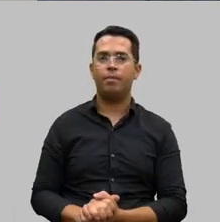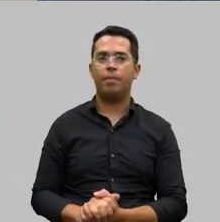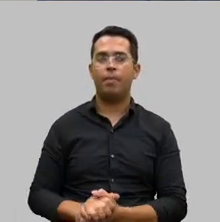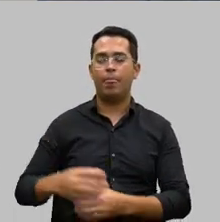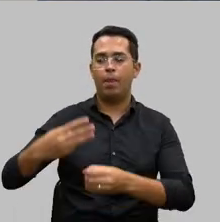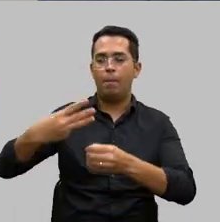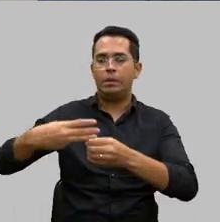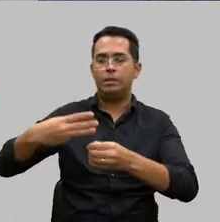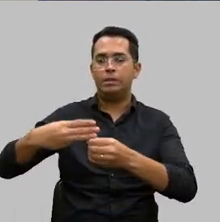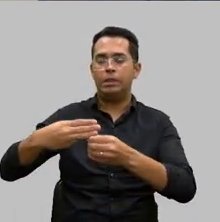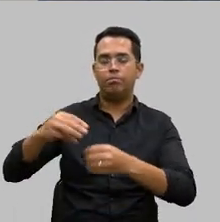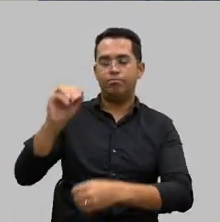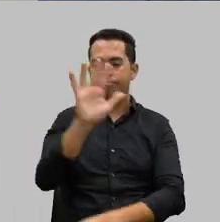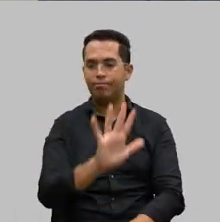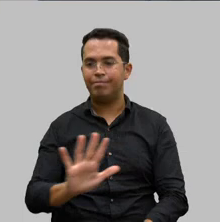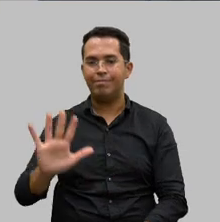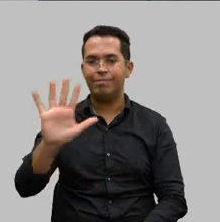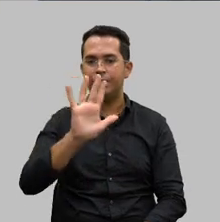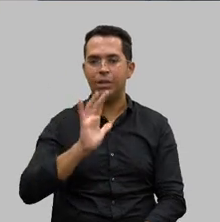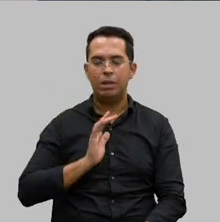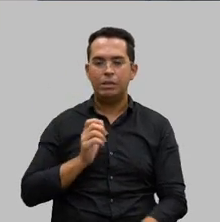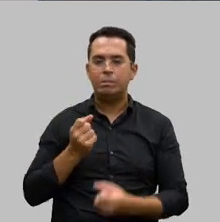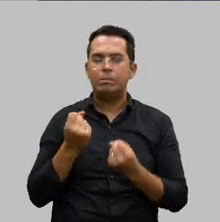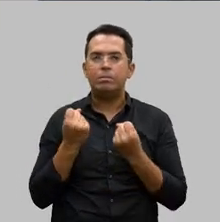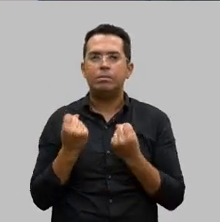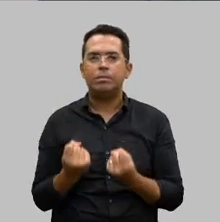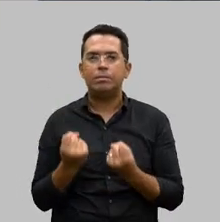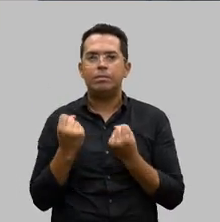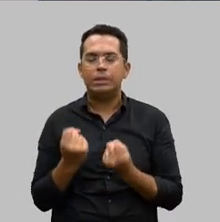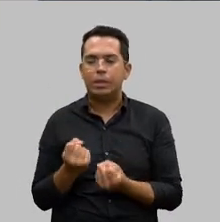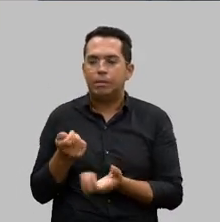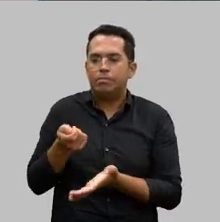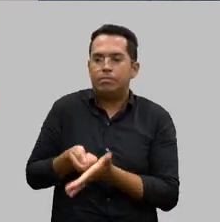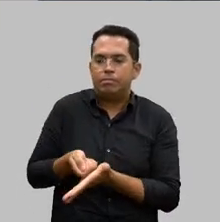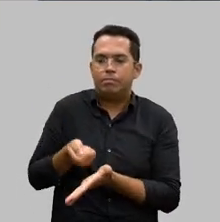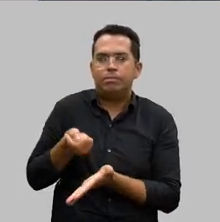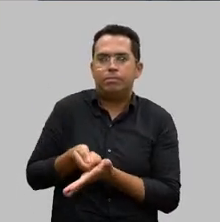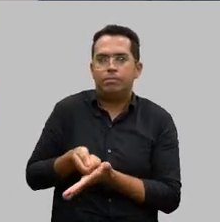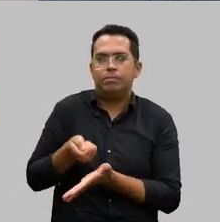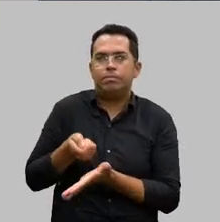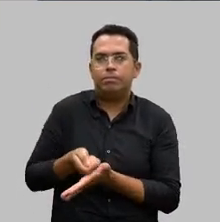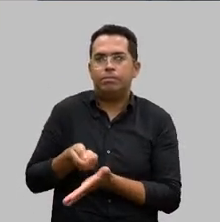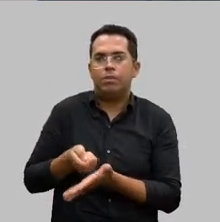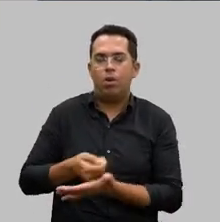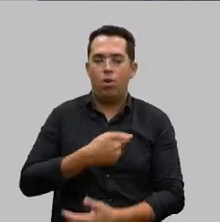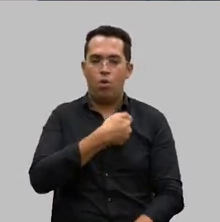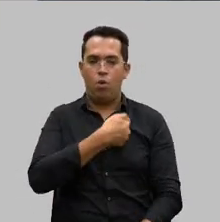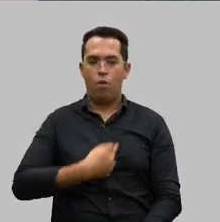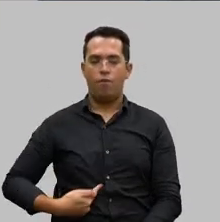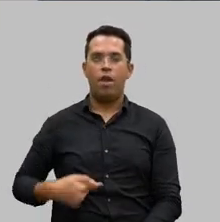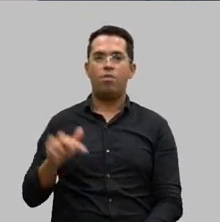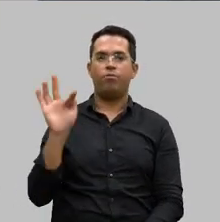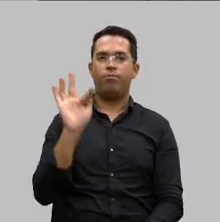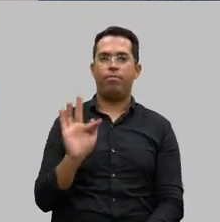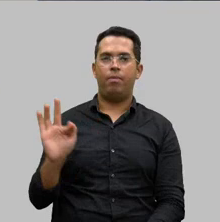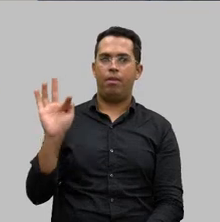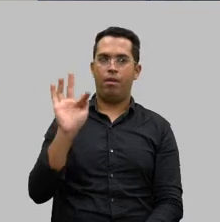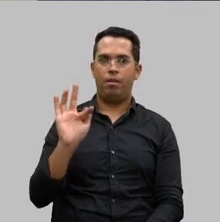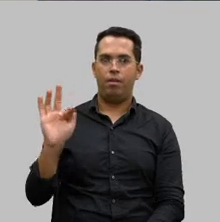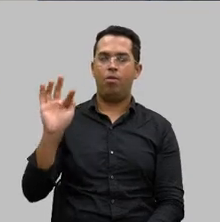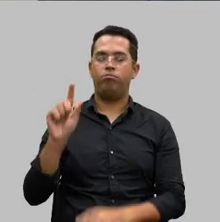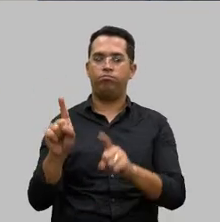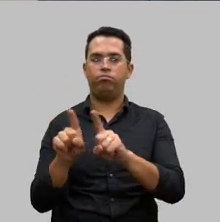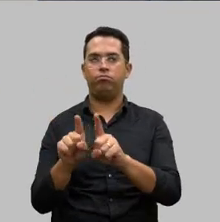mais o peso que é colocado através do governo federal e às vezes até pelo próprio estado aos nossos